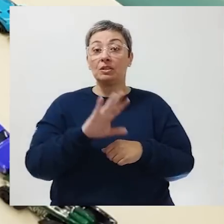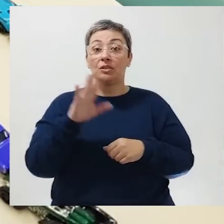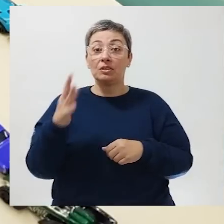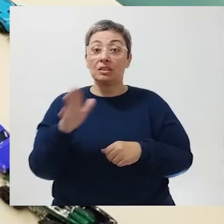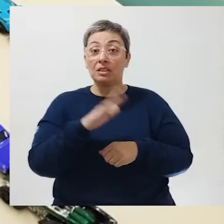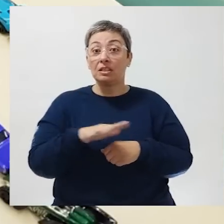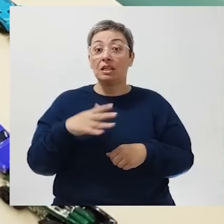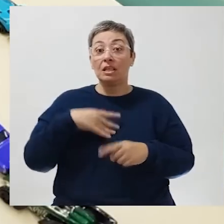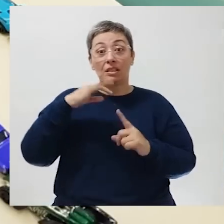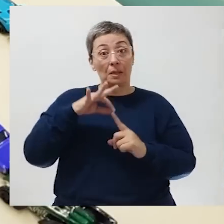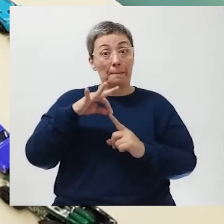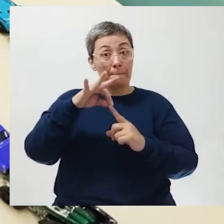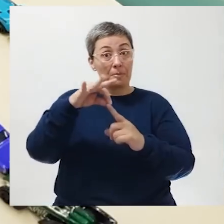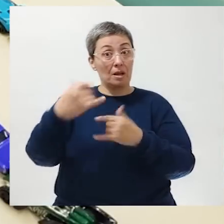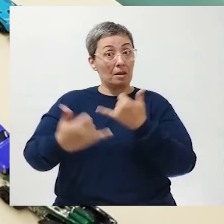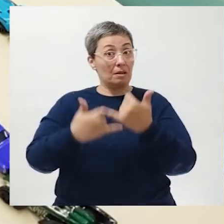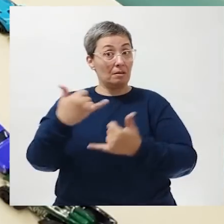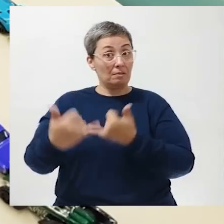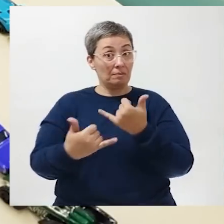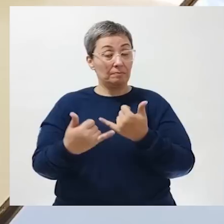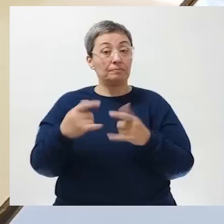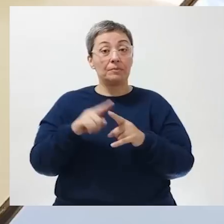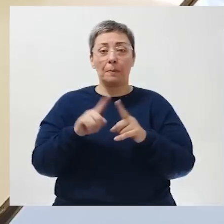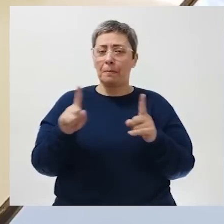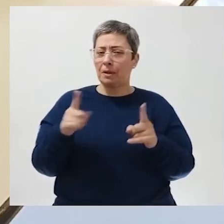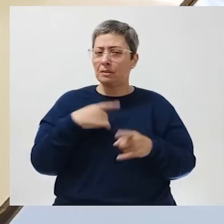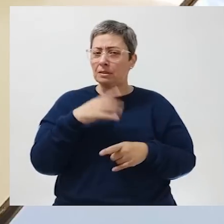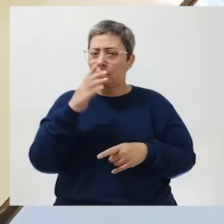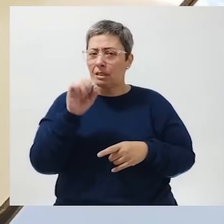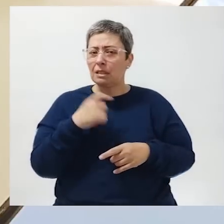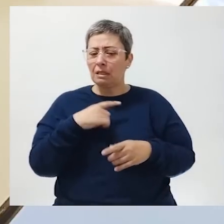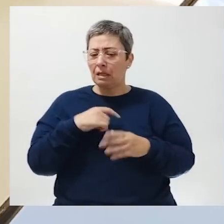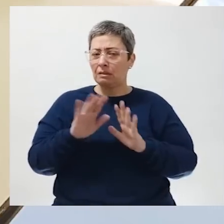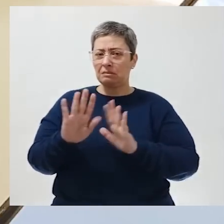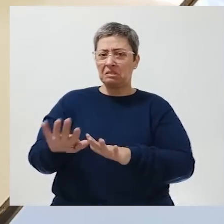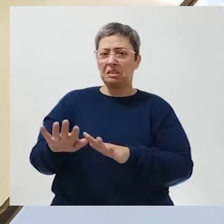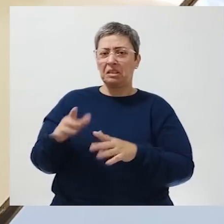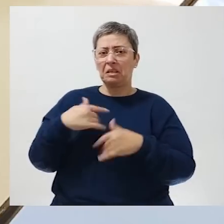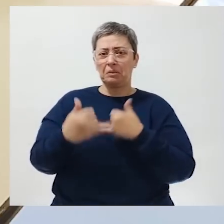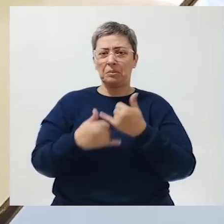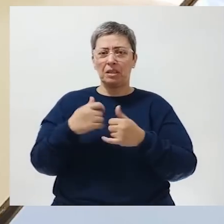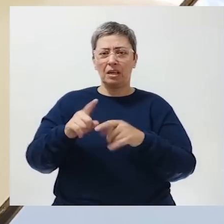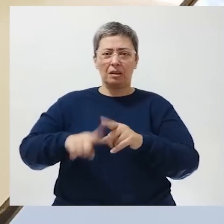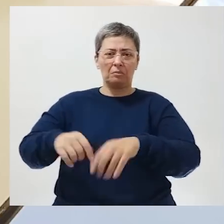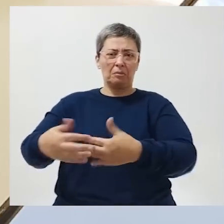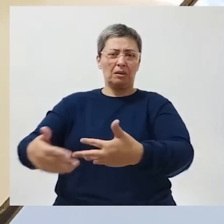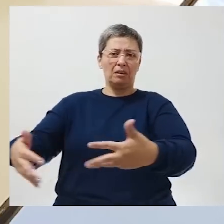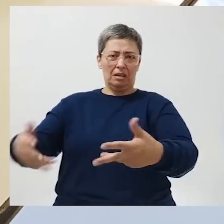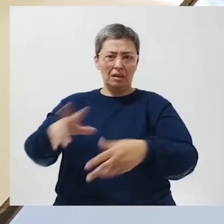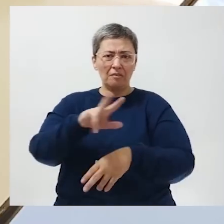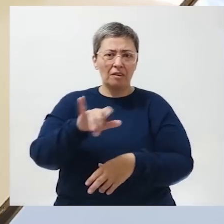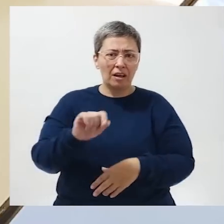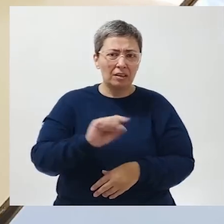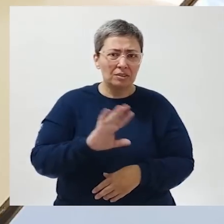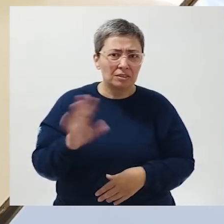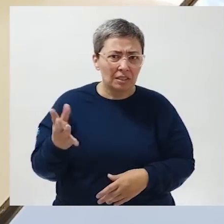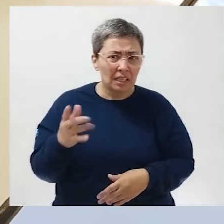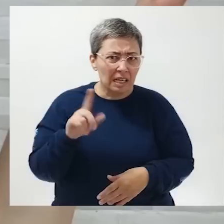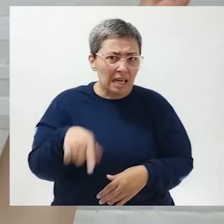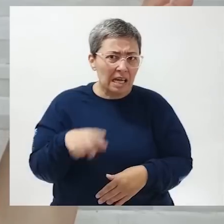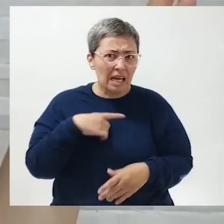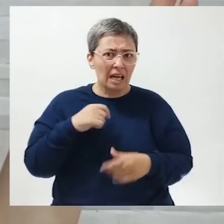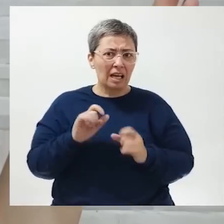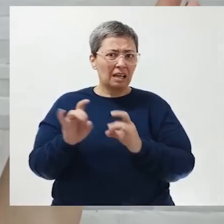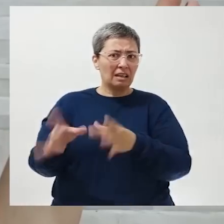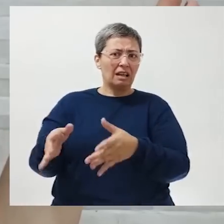criança é protagonista de sua brincadeira. Mas será que se eu deixar a criança lá com os brinquedos dela, tudo isso vai acontecer? É assim? É só